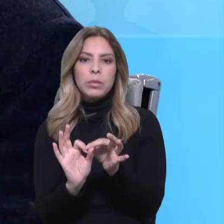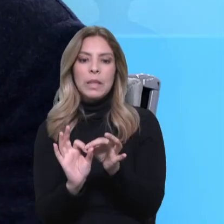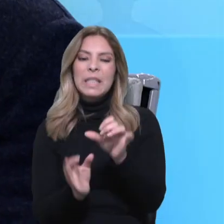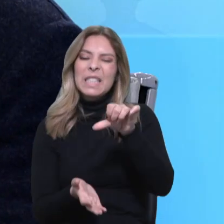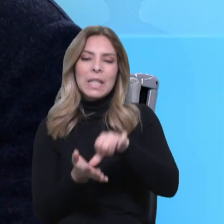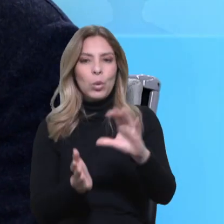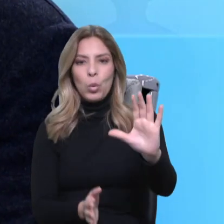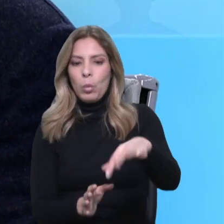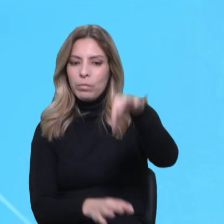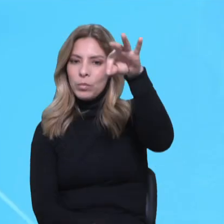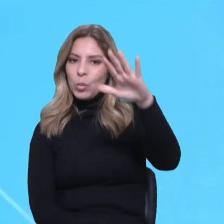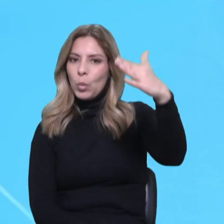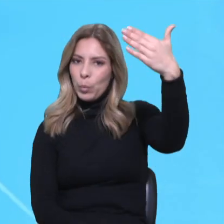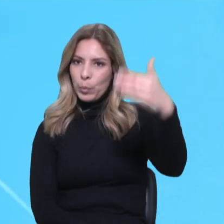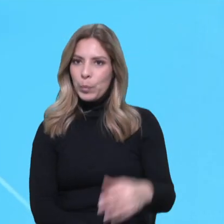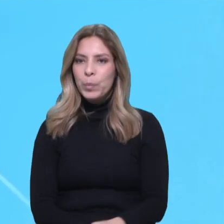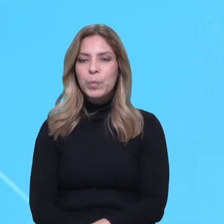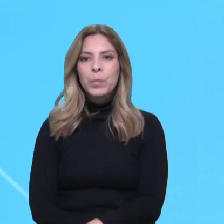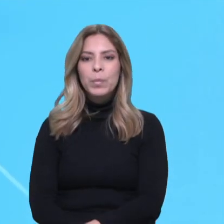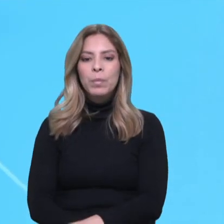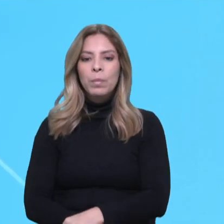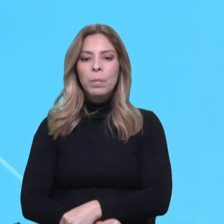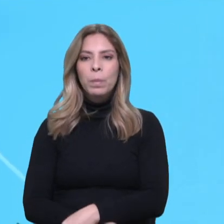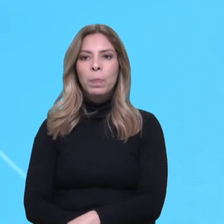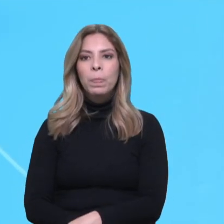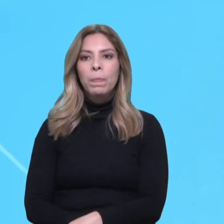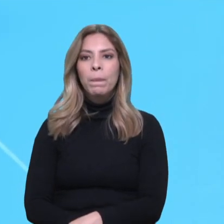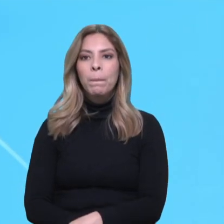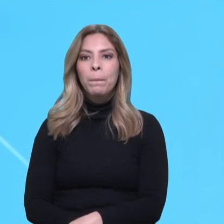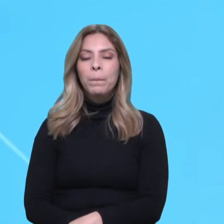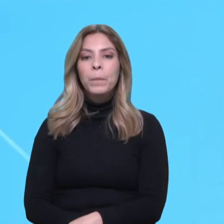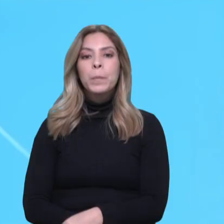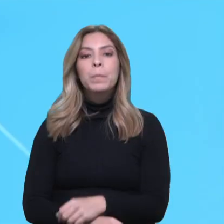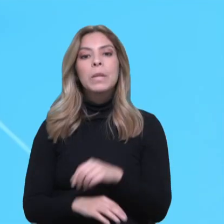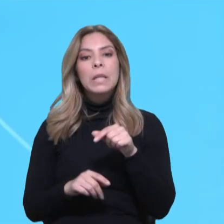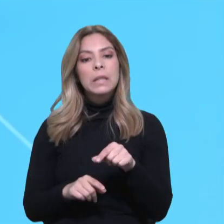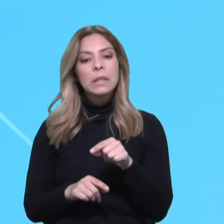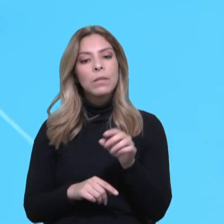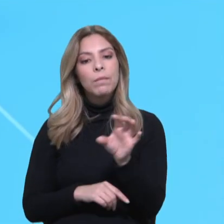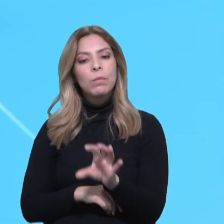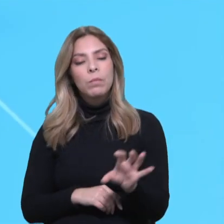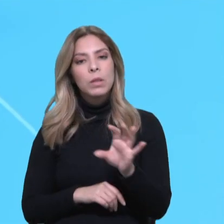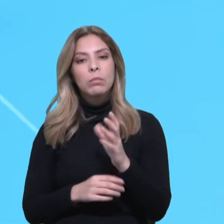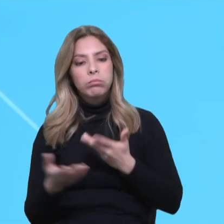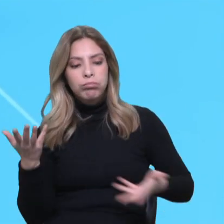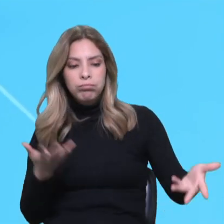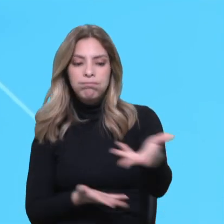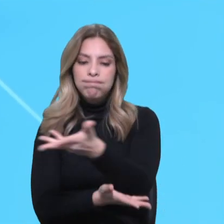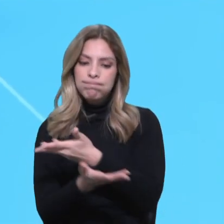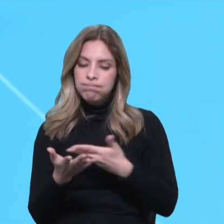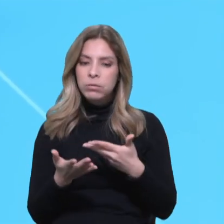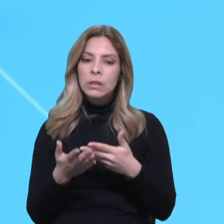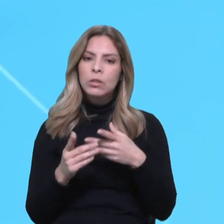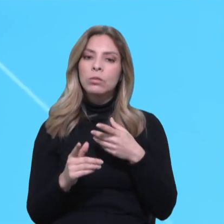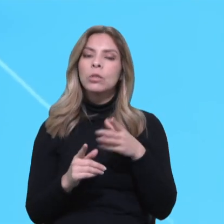fazer corpo. Nestes encontros de preparação, mas nos encontros colaborativos, de conhecimento, João,